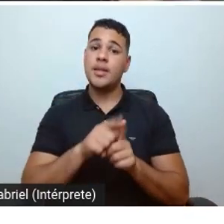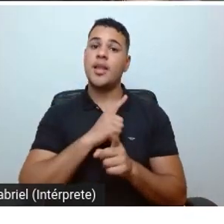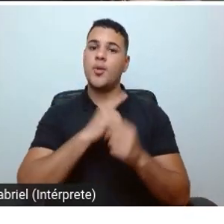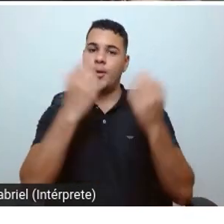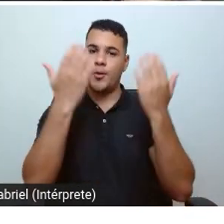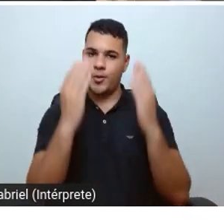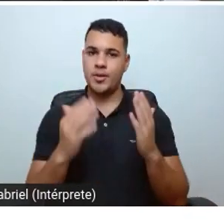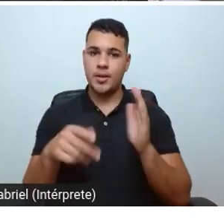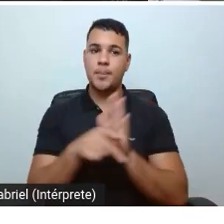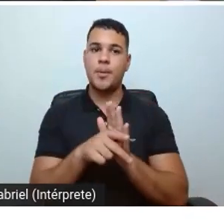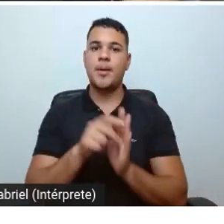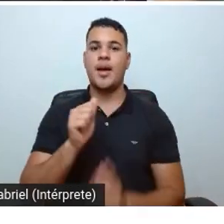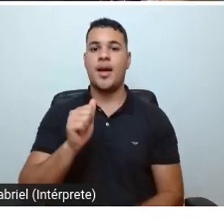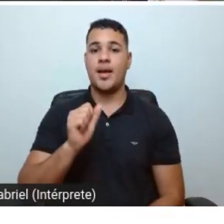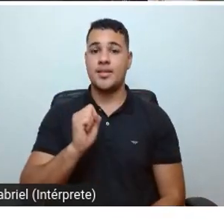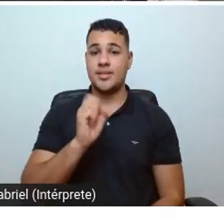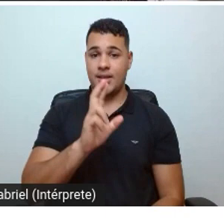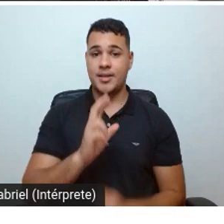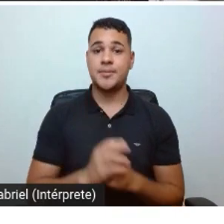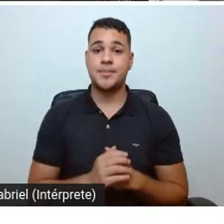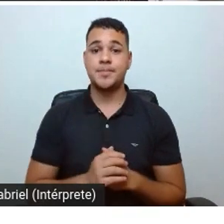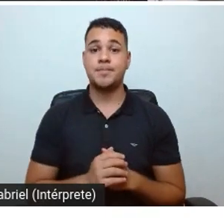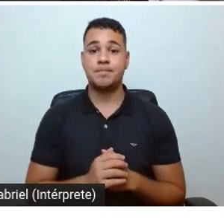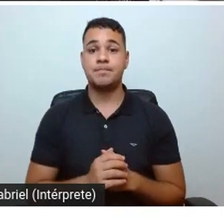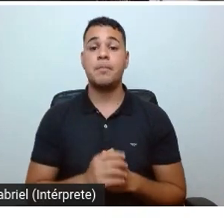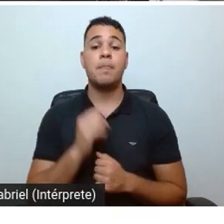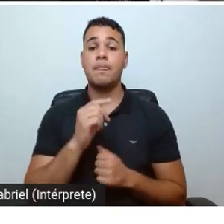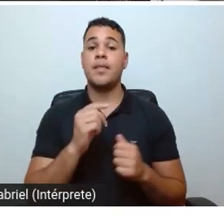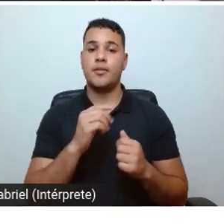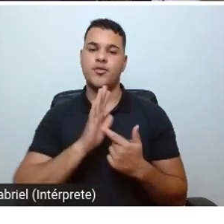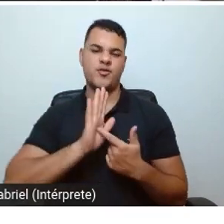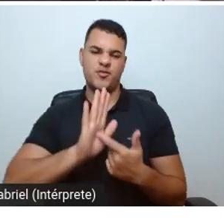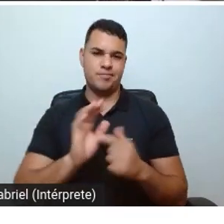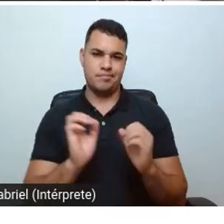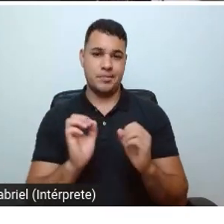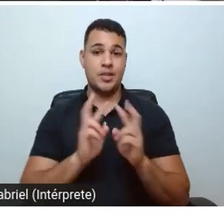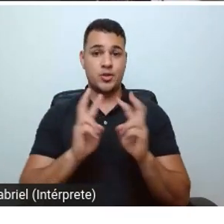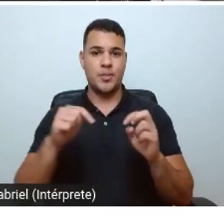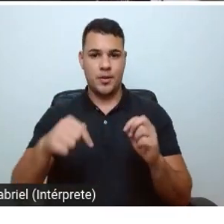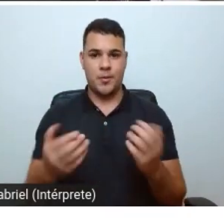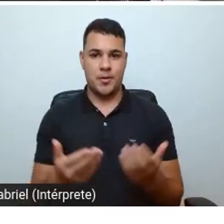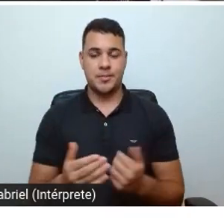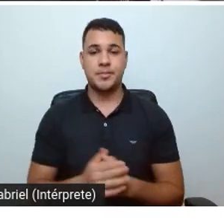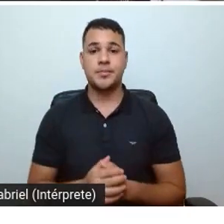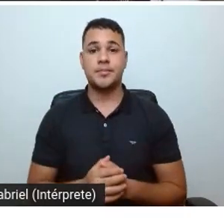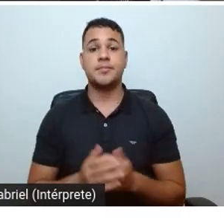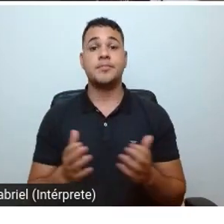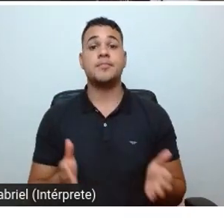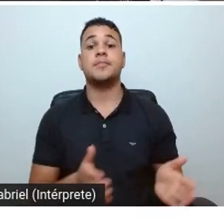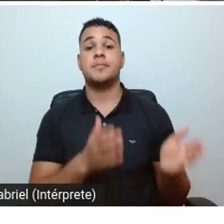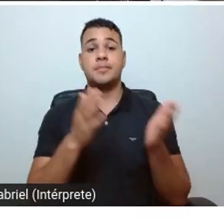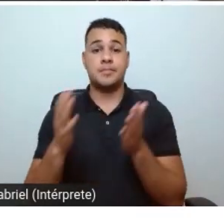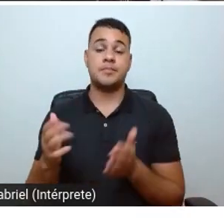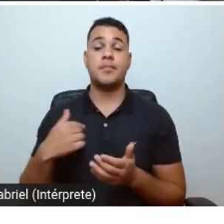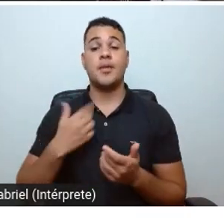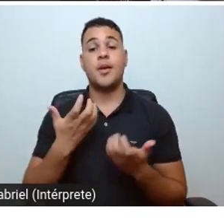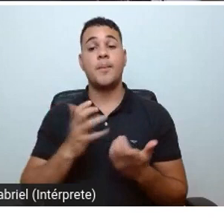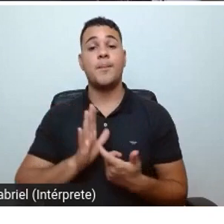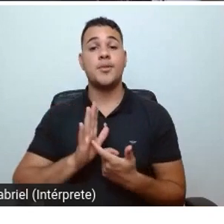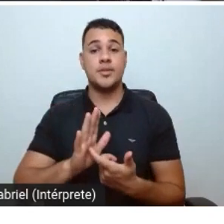entrar nesse mérito, nessa apresentação. Então, vamos lá para as métricas e